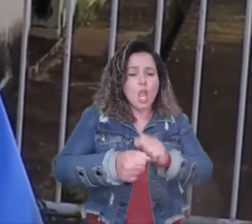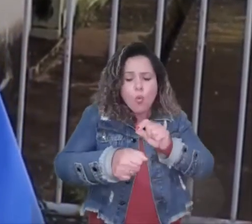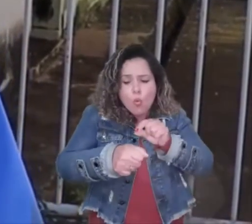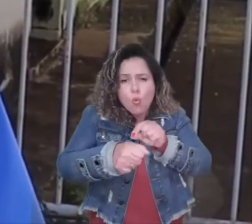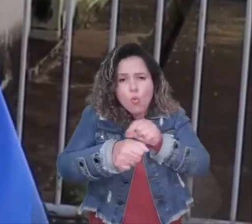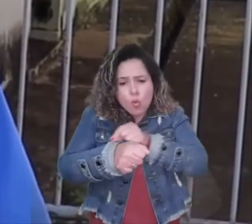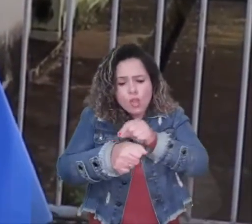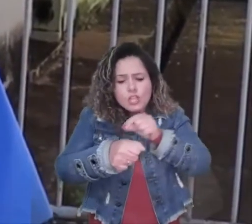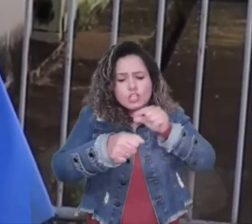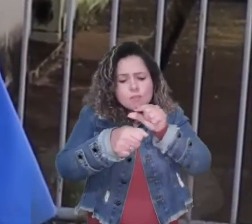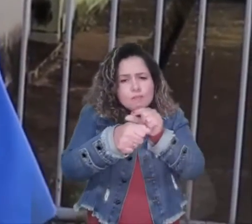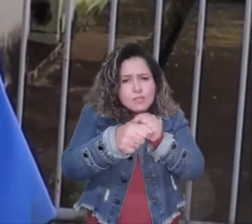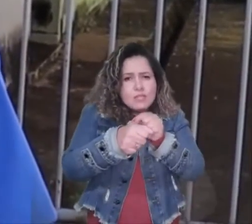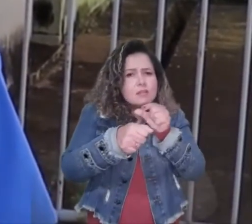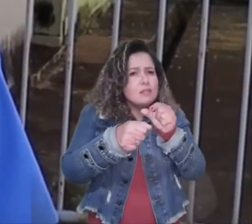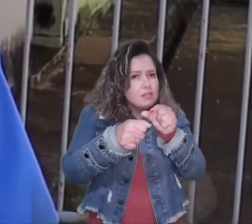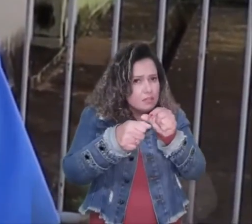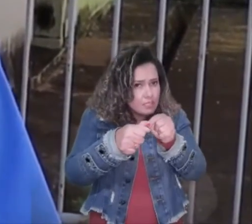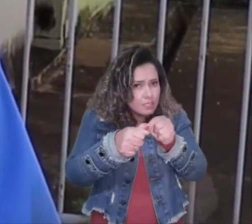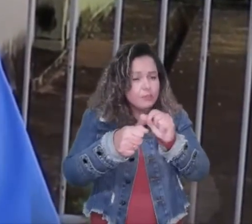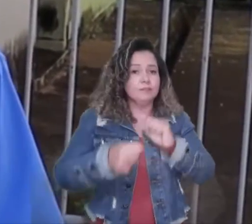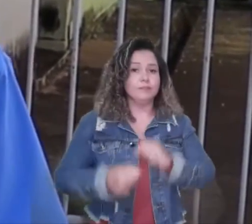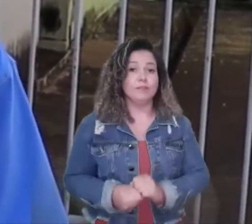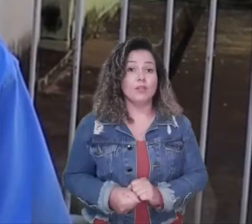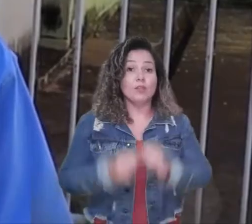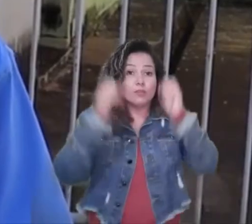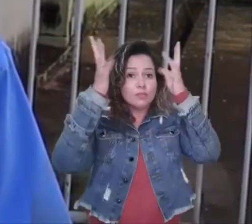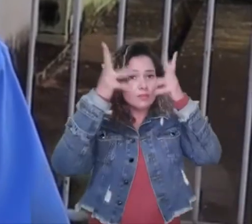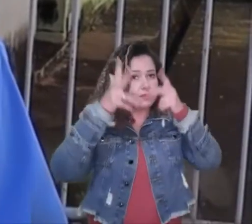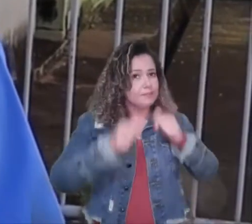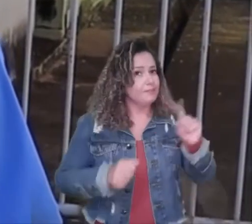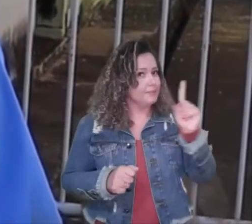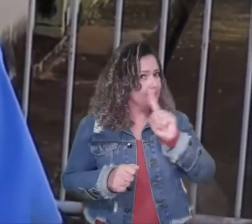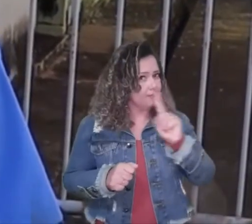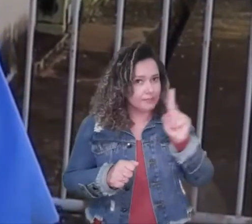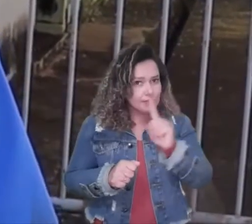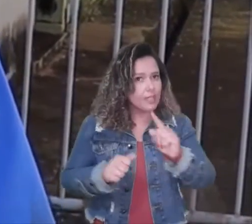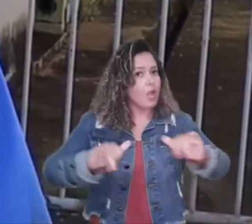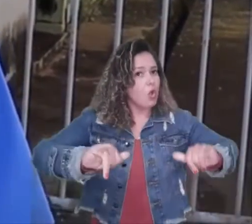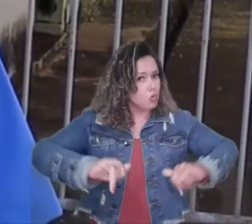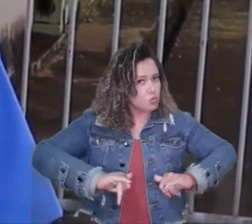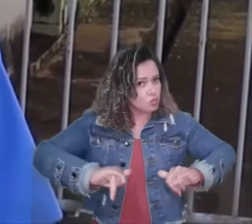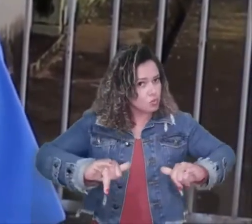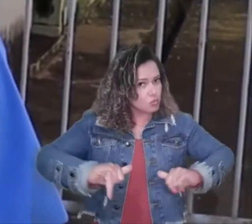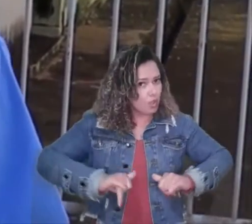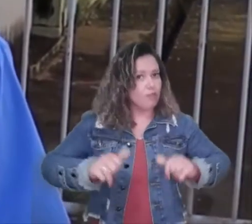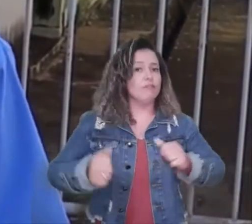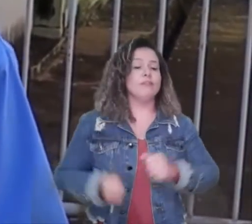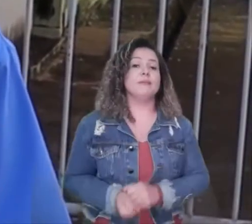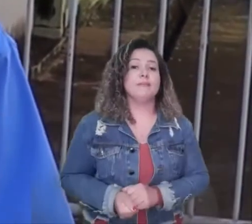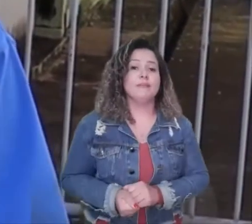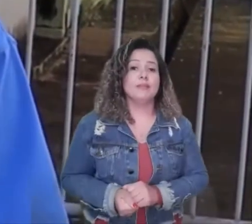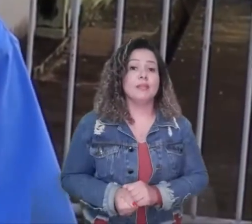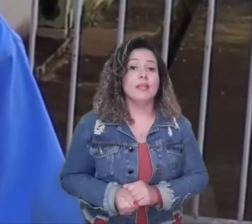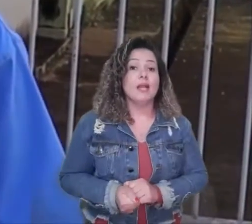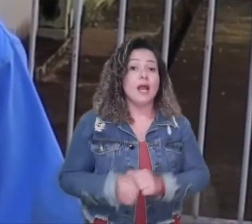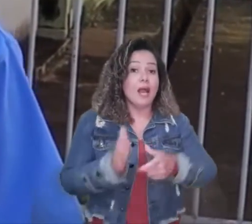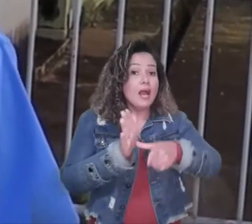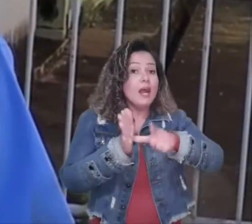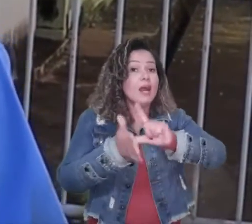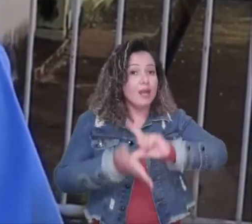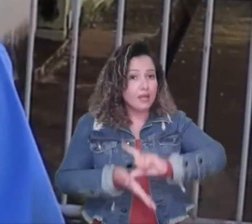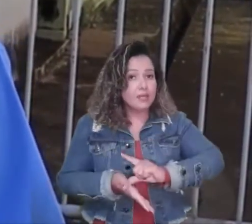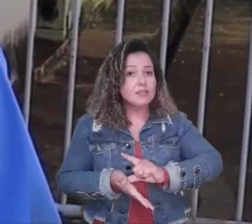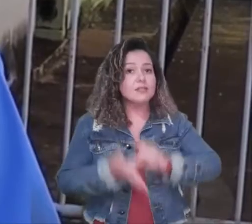que chama minimamente invasiva, que é um corte bem pequenininho, não tem sofrimento, a gente